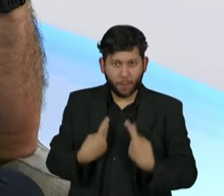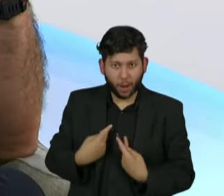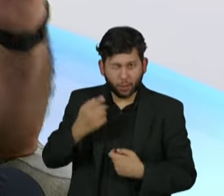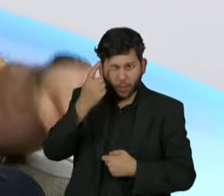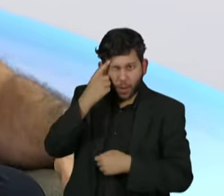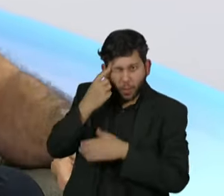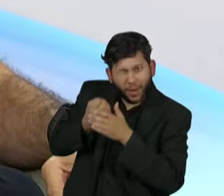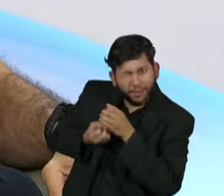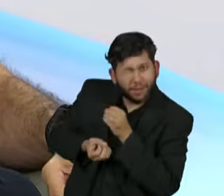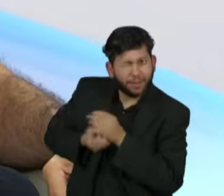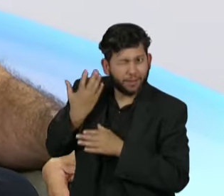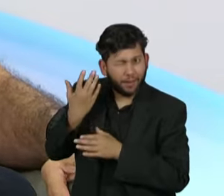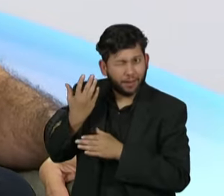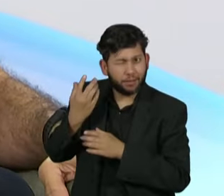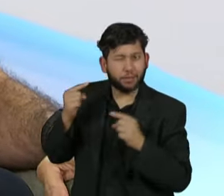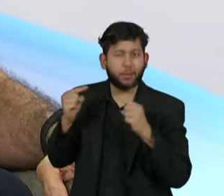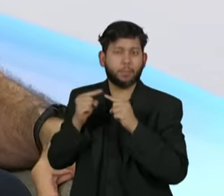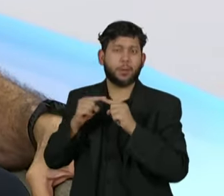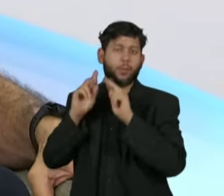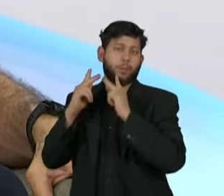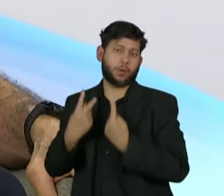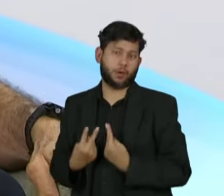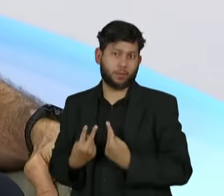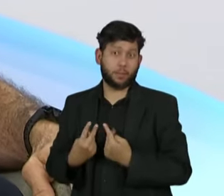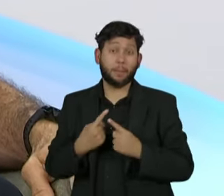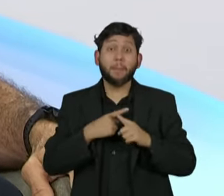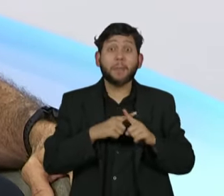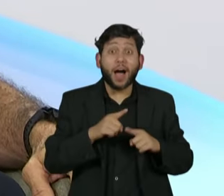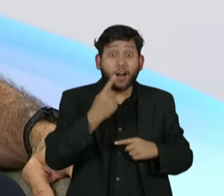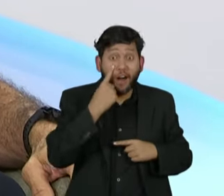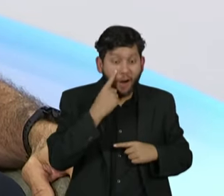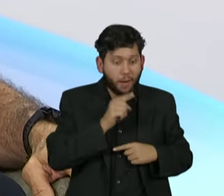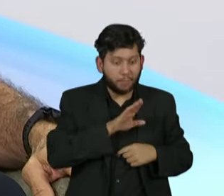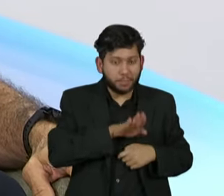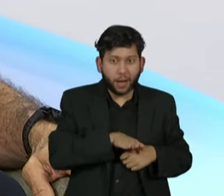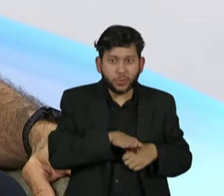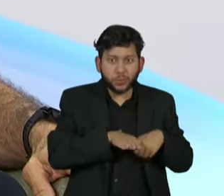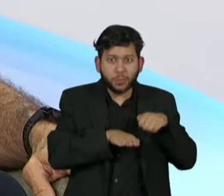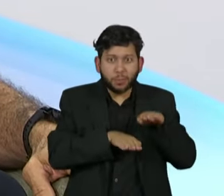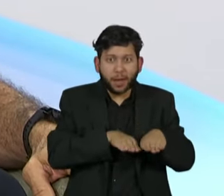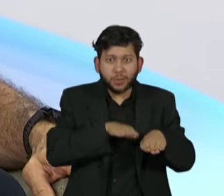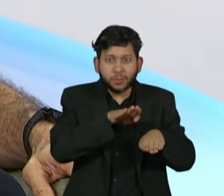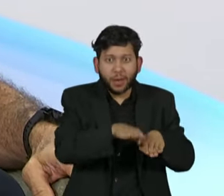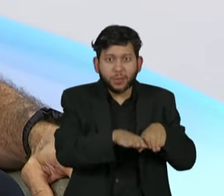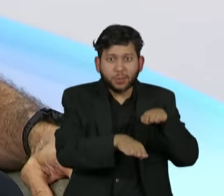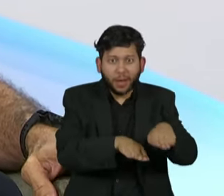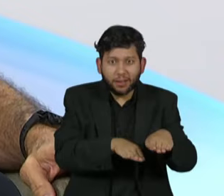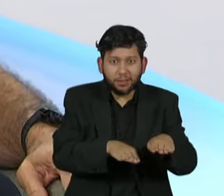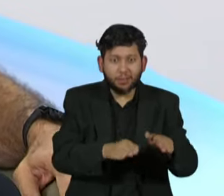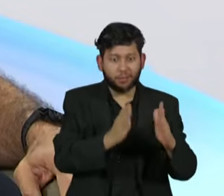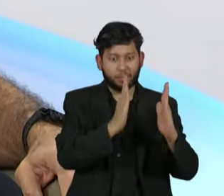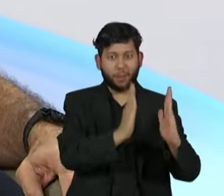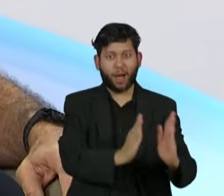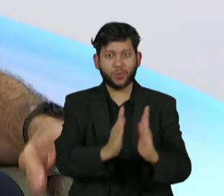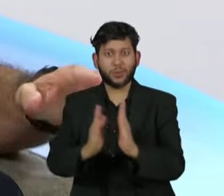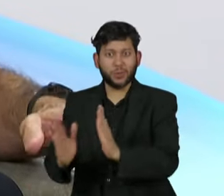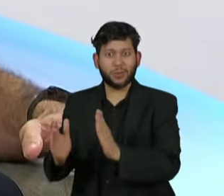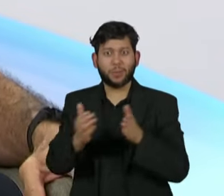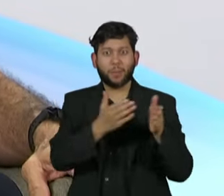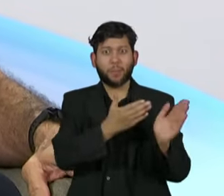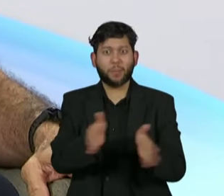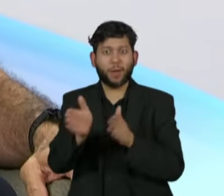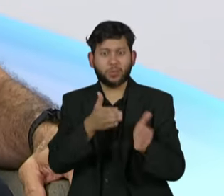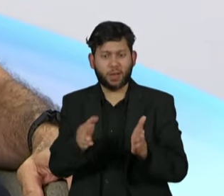mas o ato de você seguir um conjunto de Passos como se você fosse um algoritmo tipo Operário padrão Isso não é um comportamento